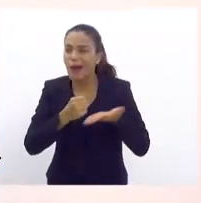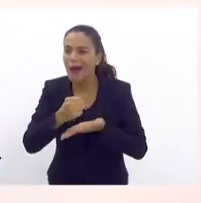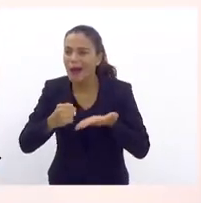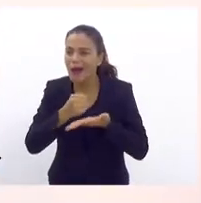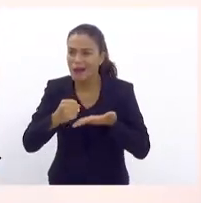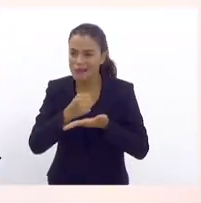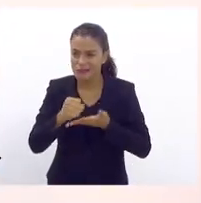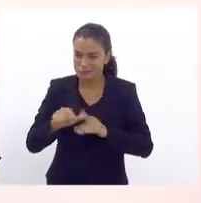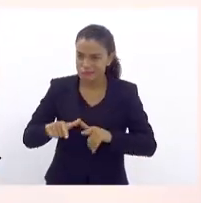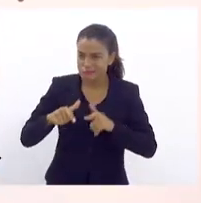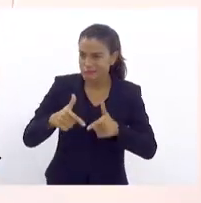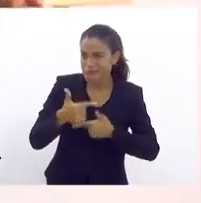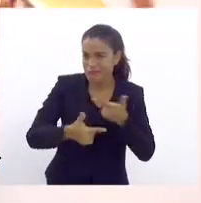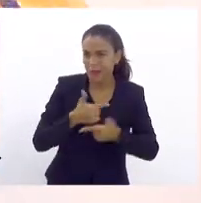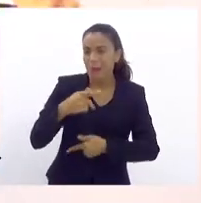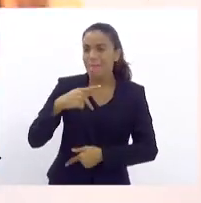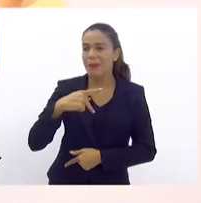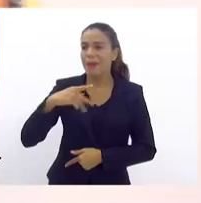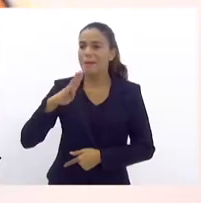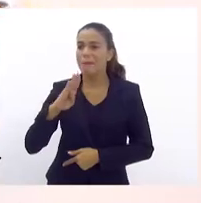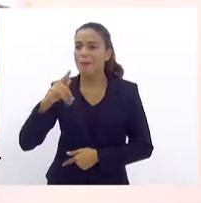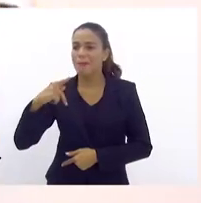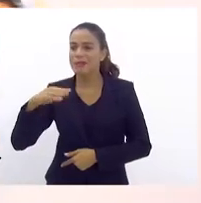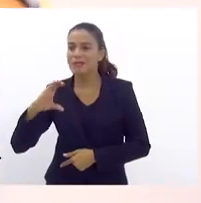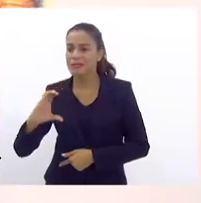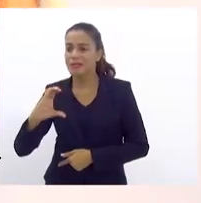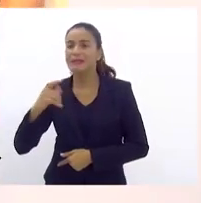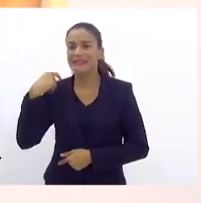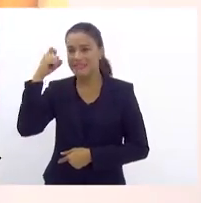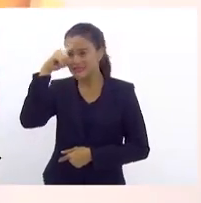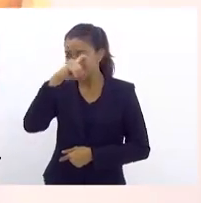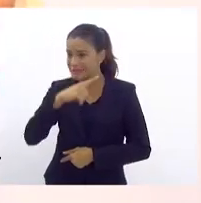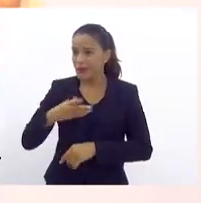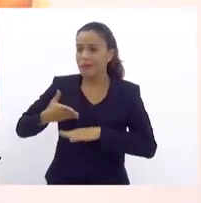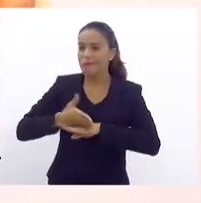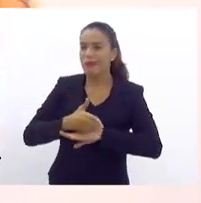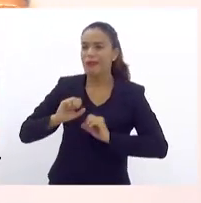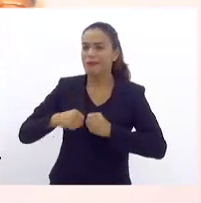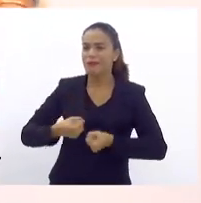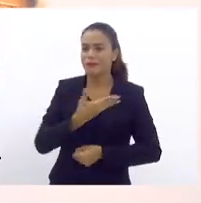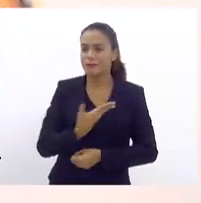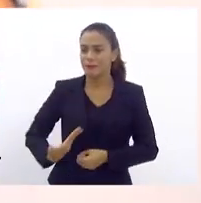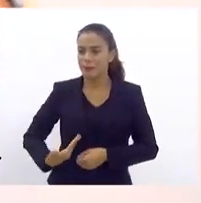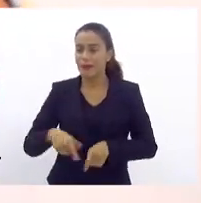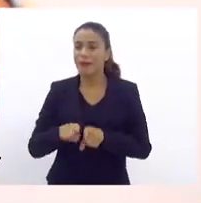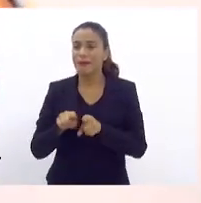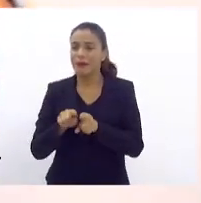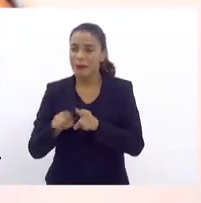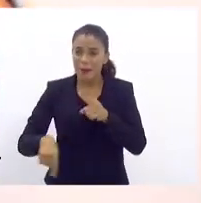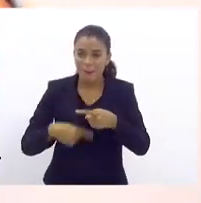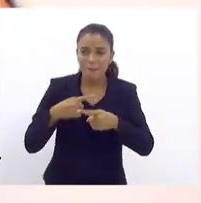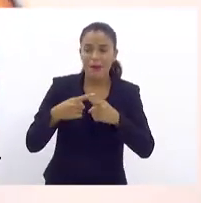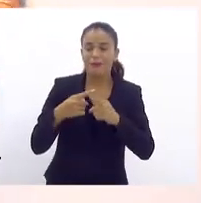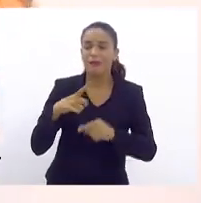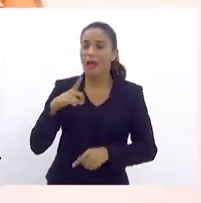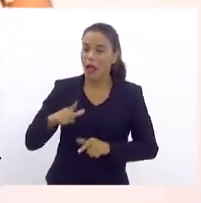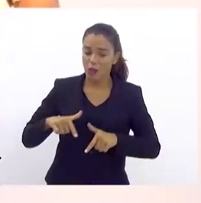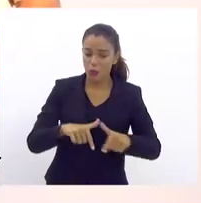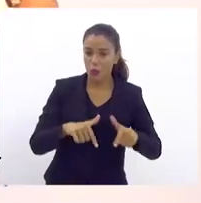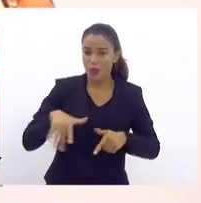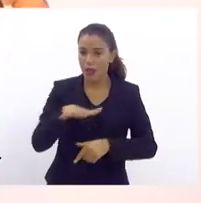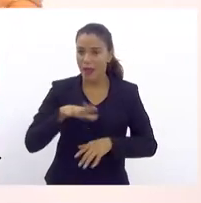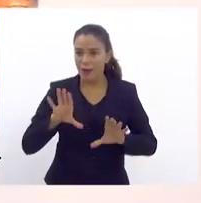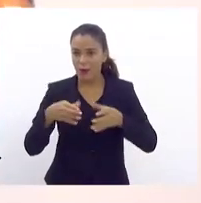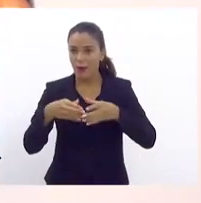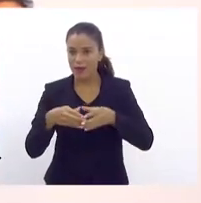de prestação continuada e elas têm dificuldade até de acesso à Defensoria Pública além disso a gente também é atua na área da tela